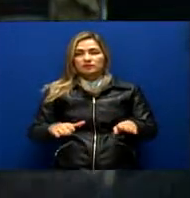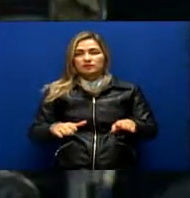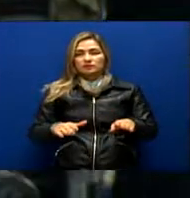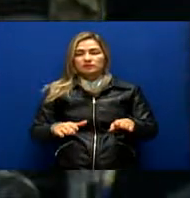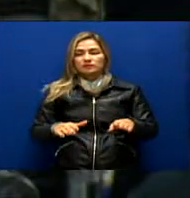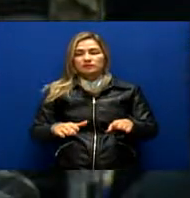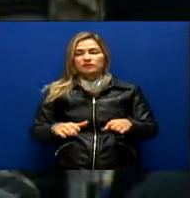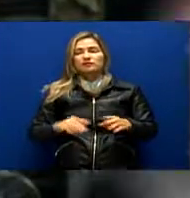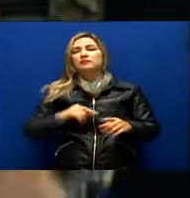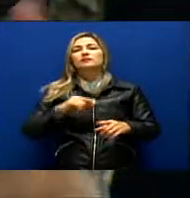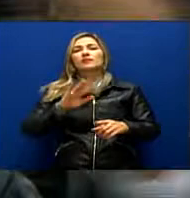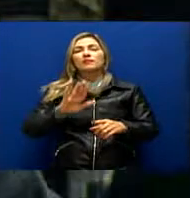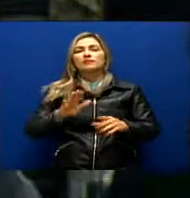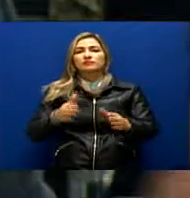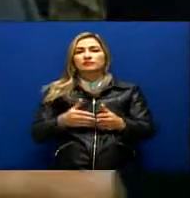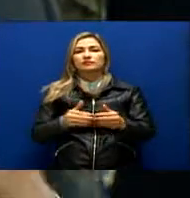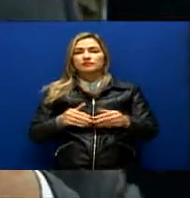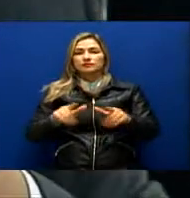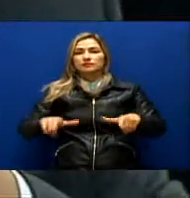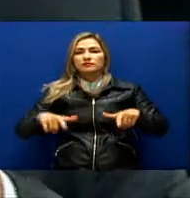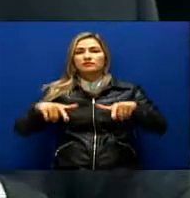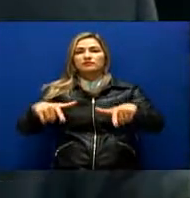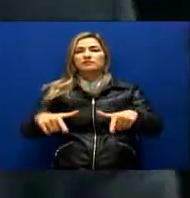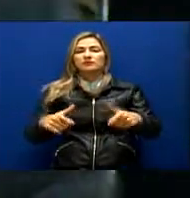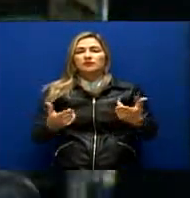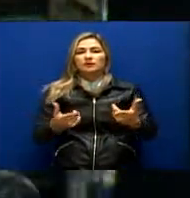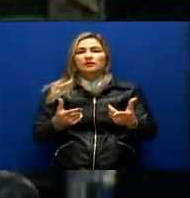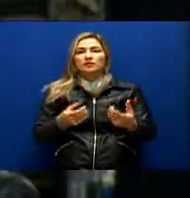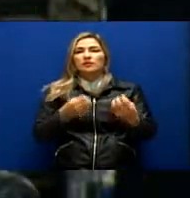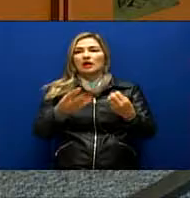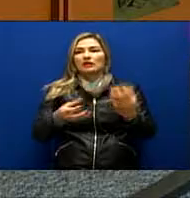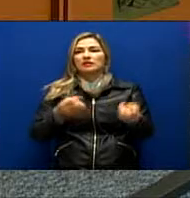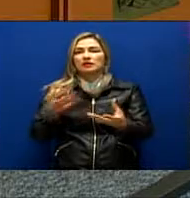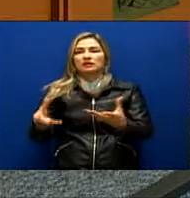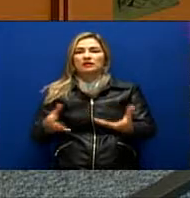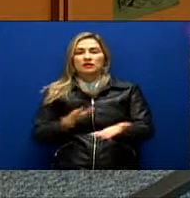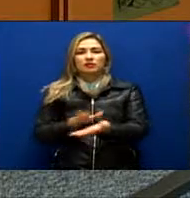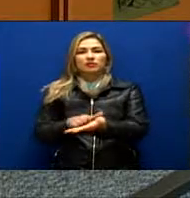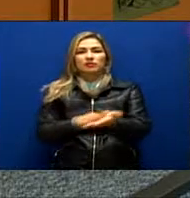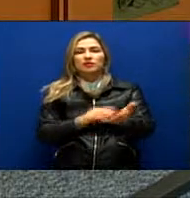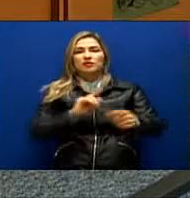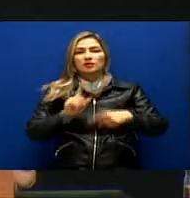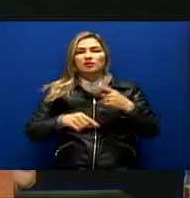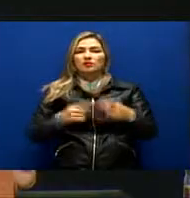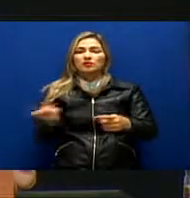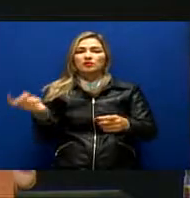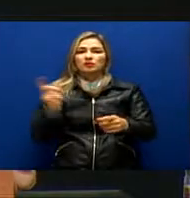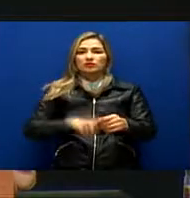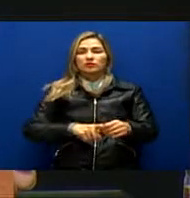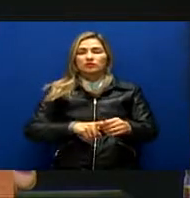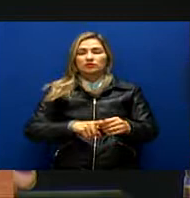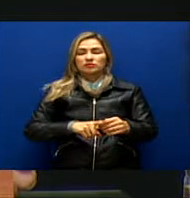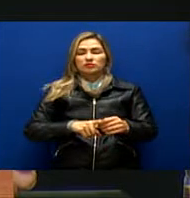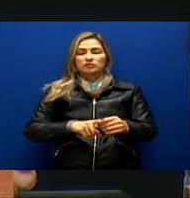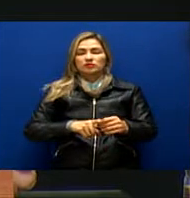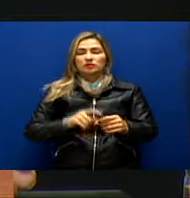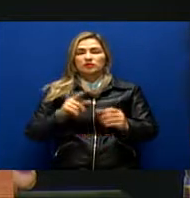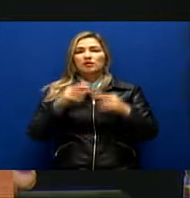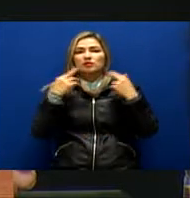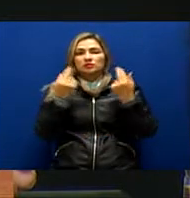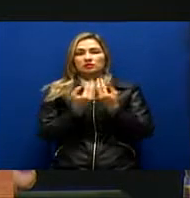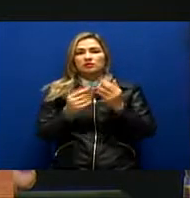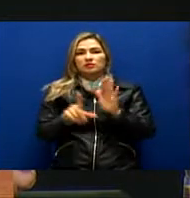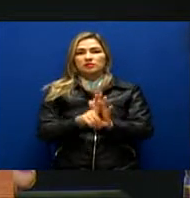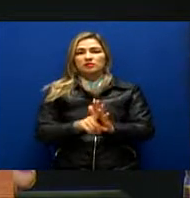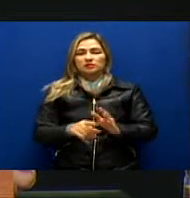na sequência, votaríamos para a ordem do dia. Pode ser? Eu coloco, eu submeto ao plenário assim que terminar votar o projeto, então, esse pedido de Vossa Excelência.